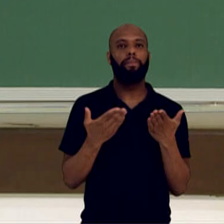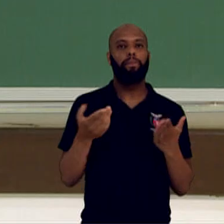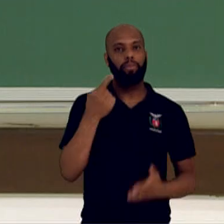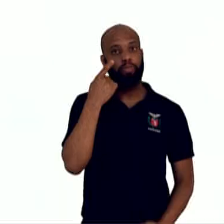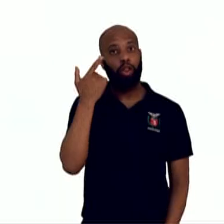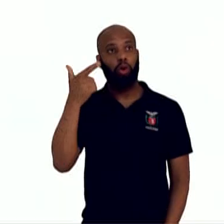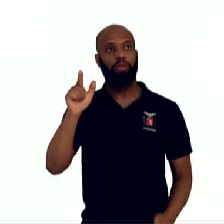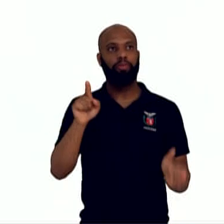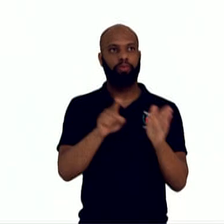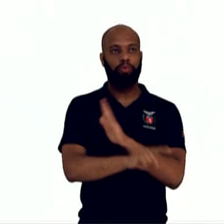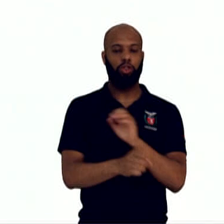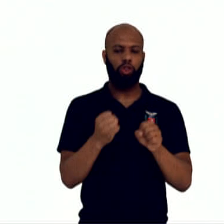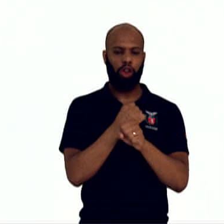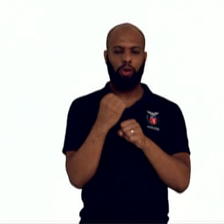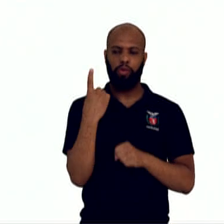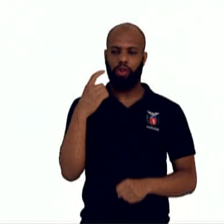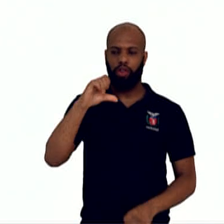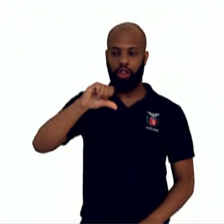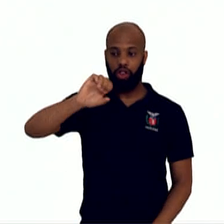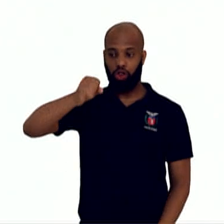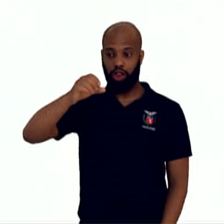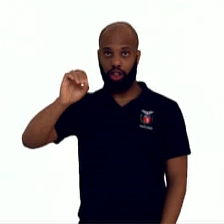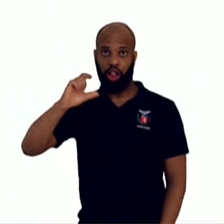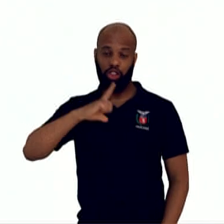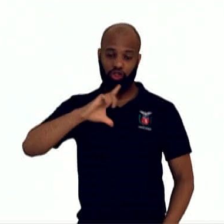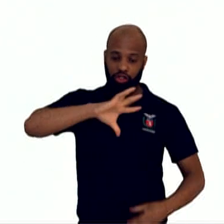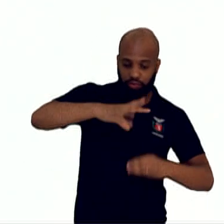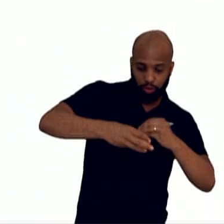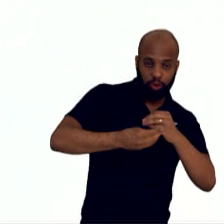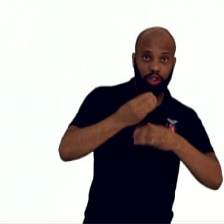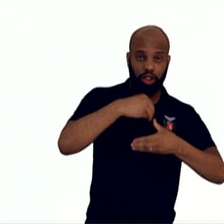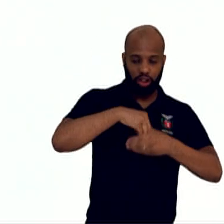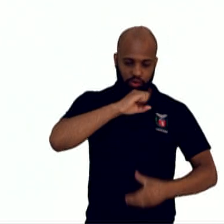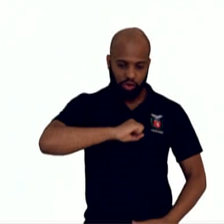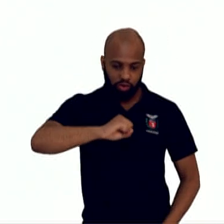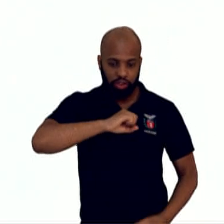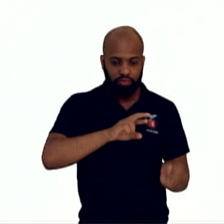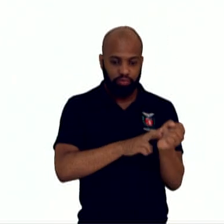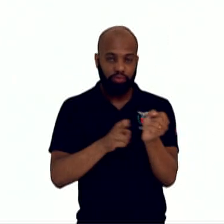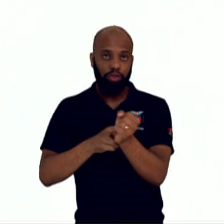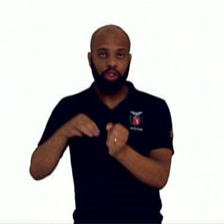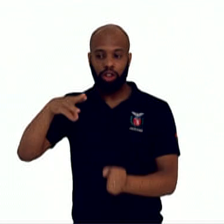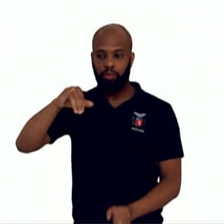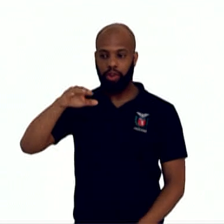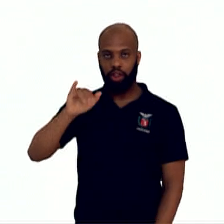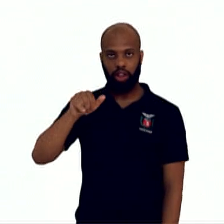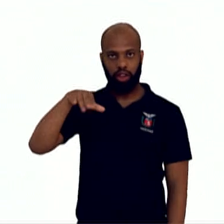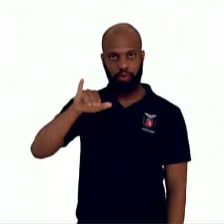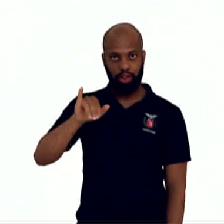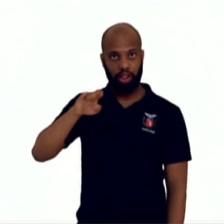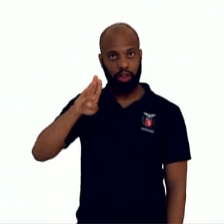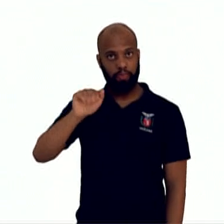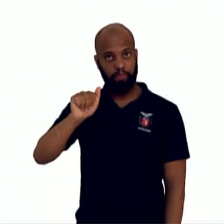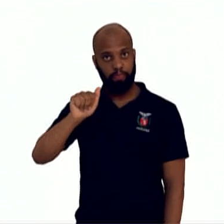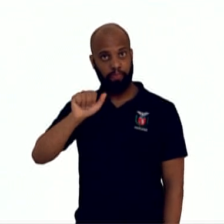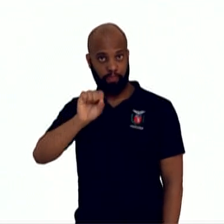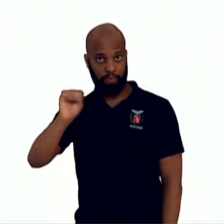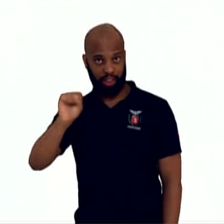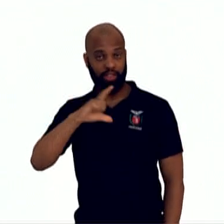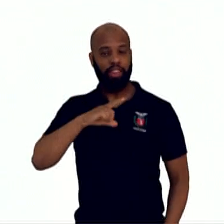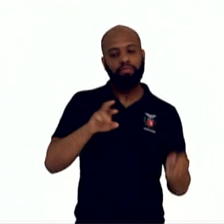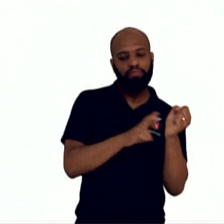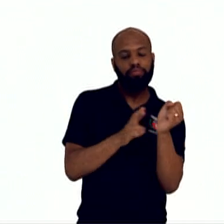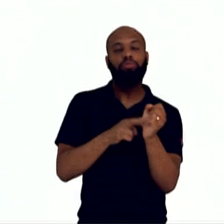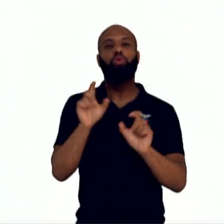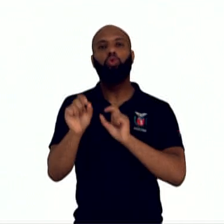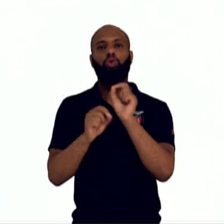questãozinha. Nos anos 80, foi incorporado ao funk brasileiro o ritmo chamado Miami Bass. Este ritmo traz com